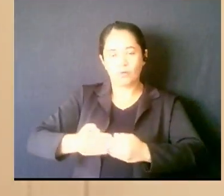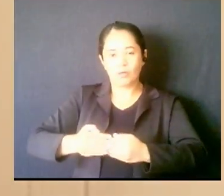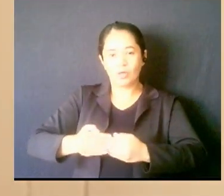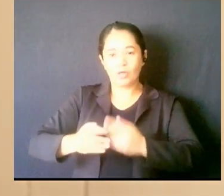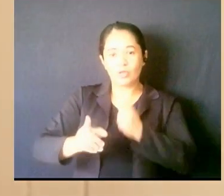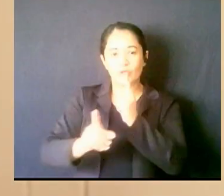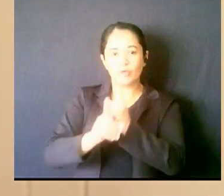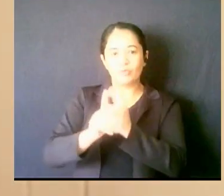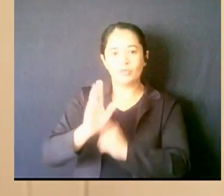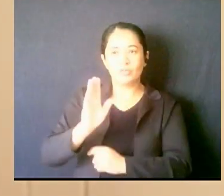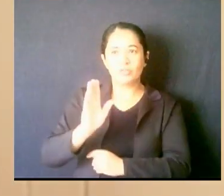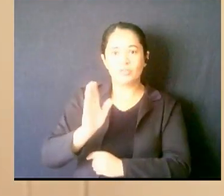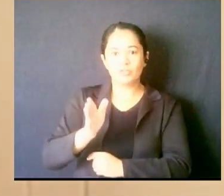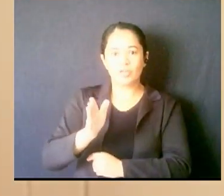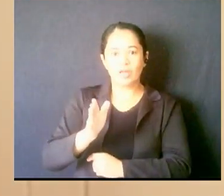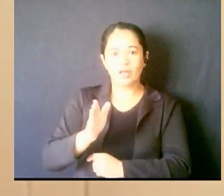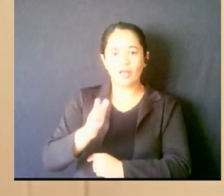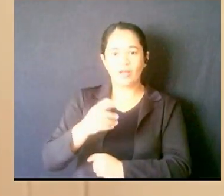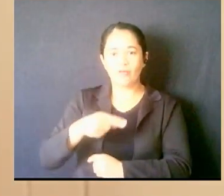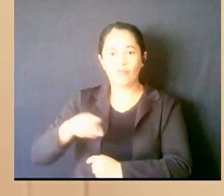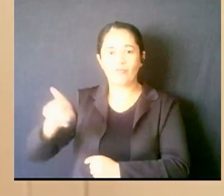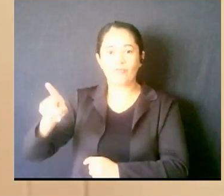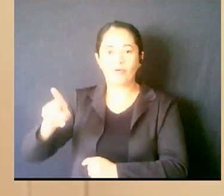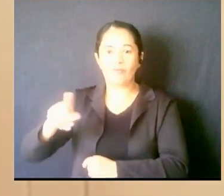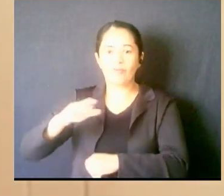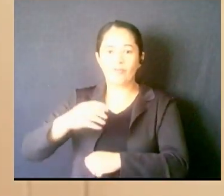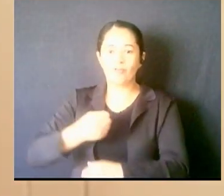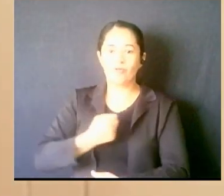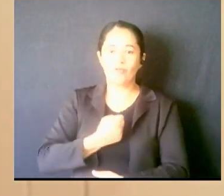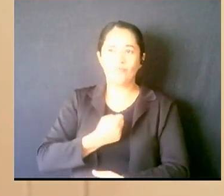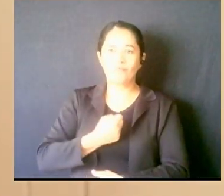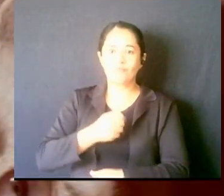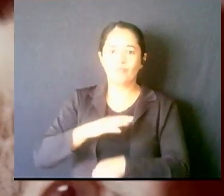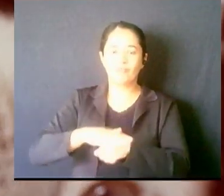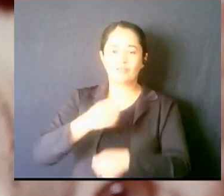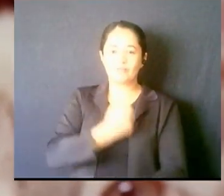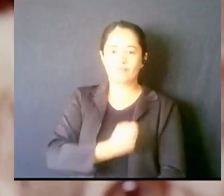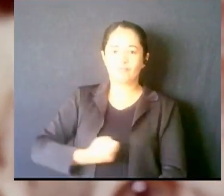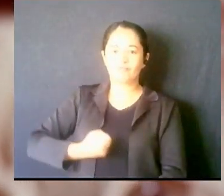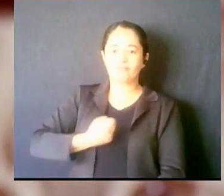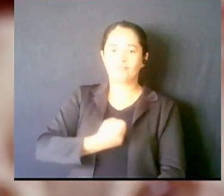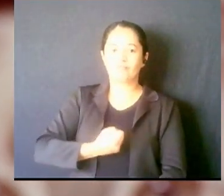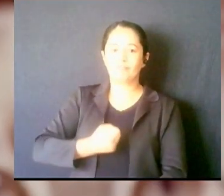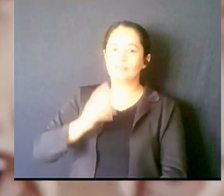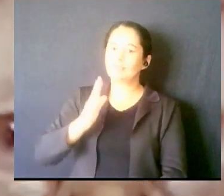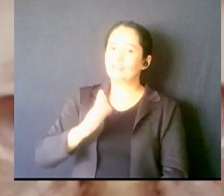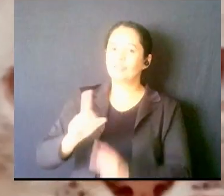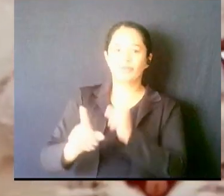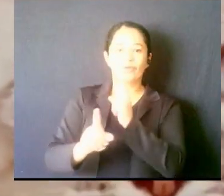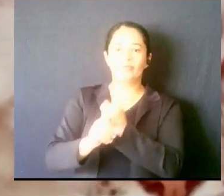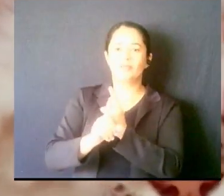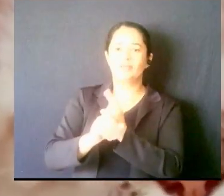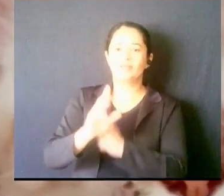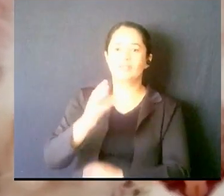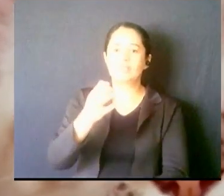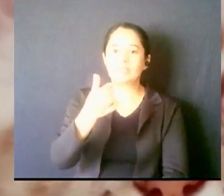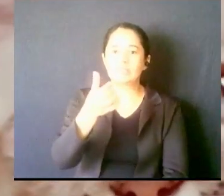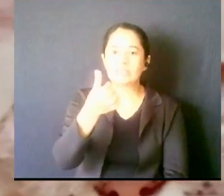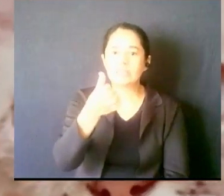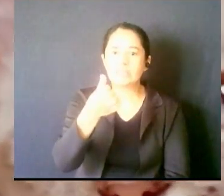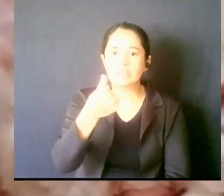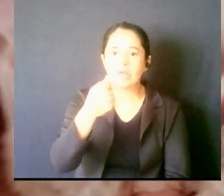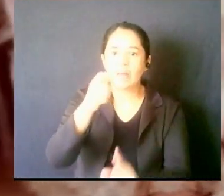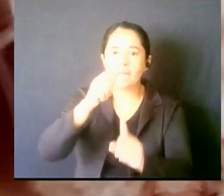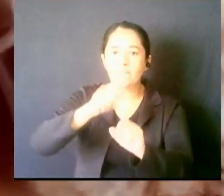já fomos logo em seguida fazer o ultrassom, já deu já que ele já estava de 6 meses, já sabia que era um